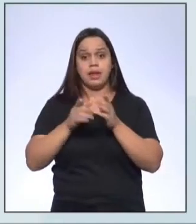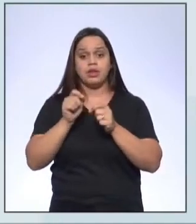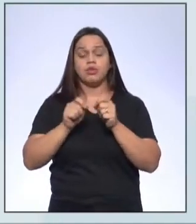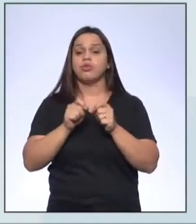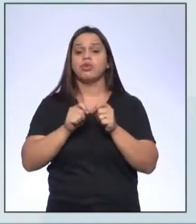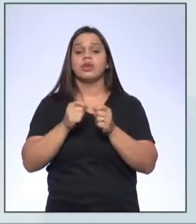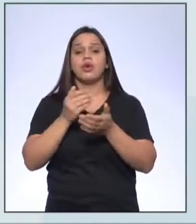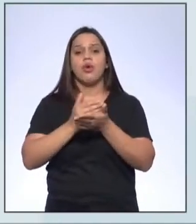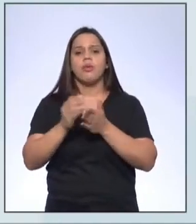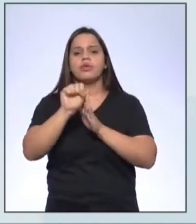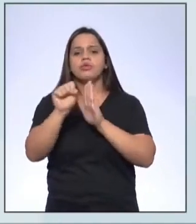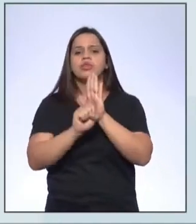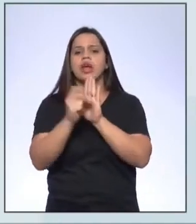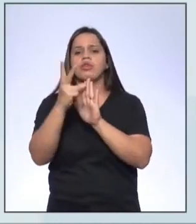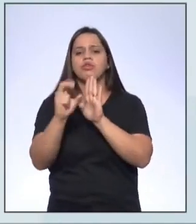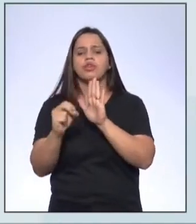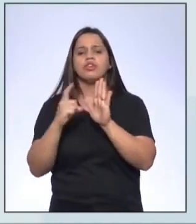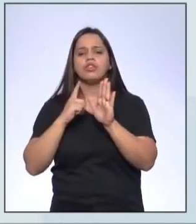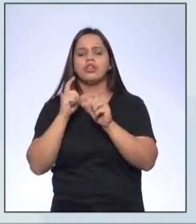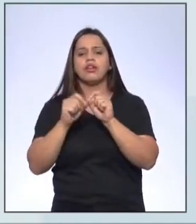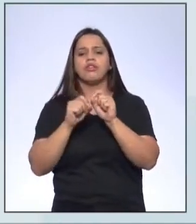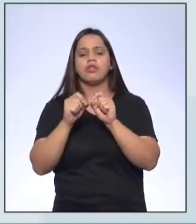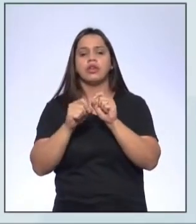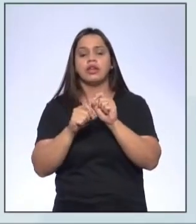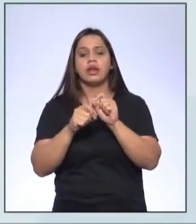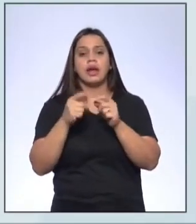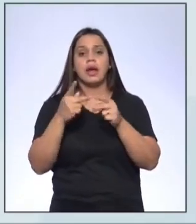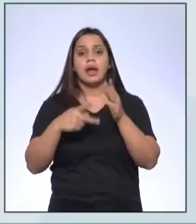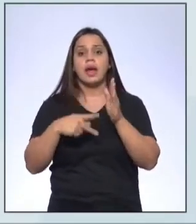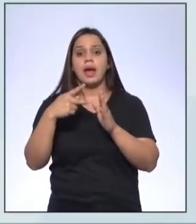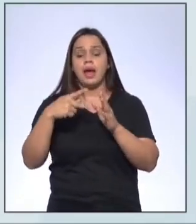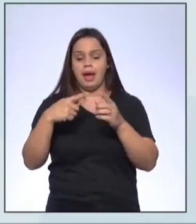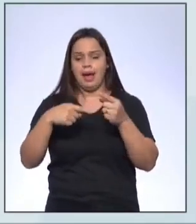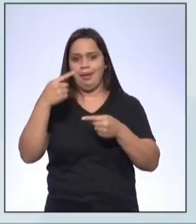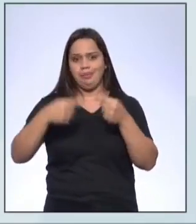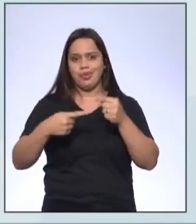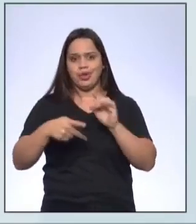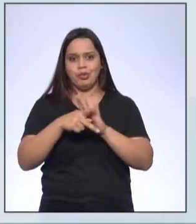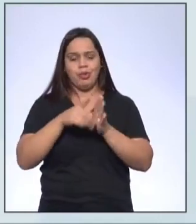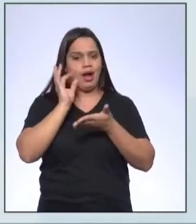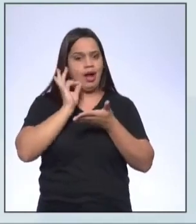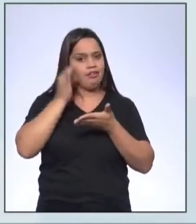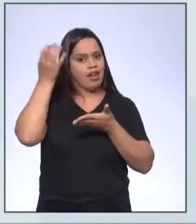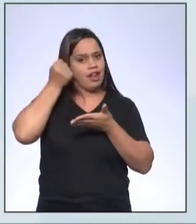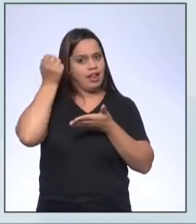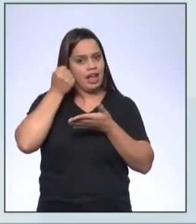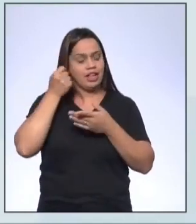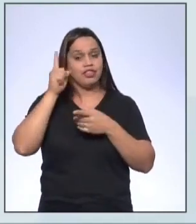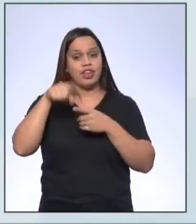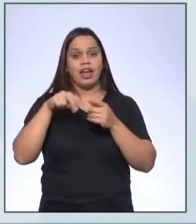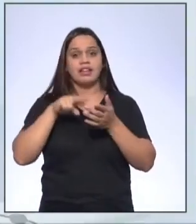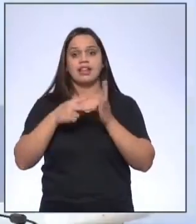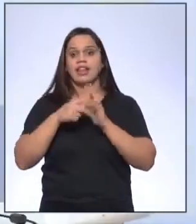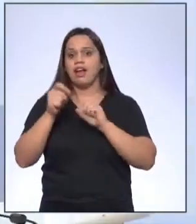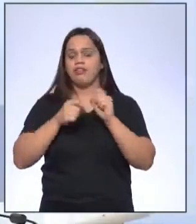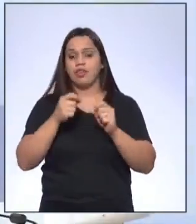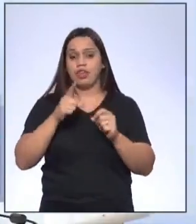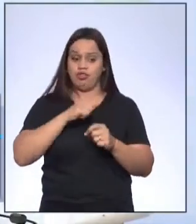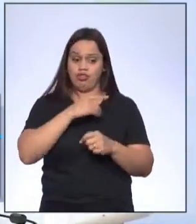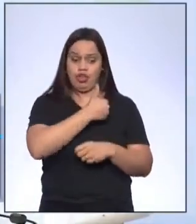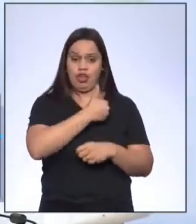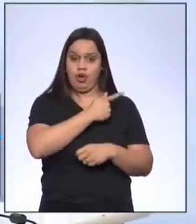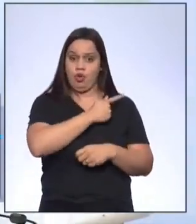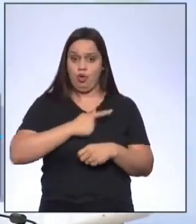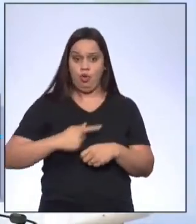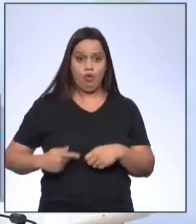século XX, teve a questão aí da política do café com leite. Né? Ora se tinha um governo federal que pertencia a